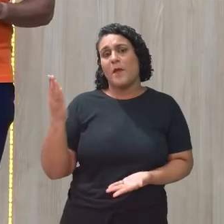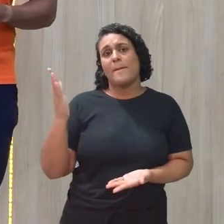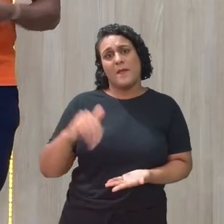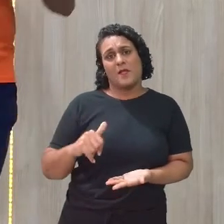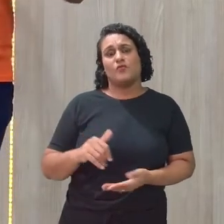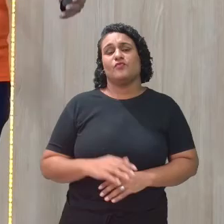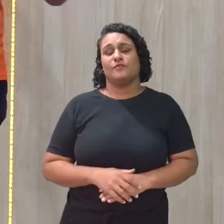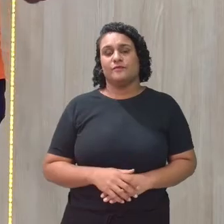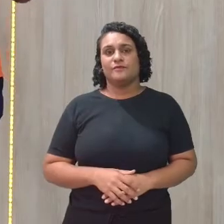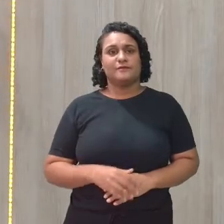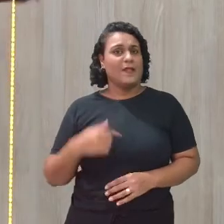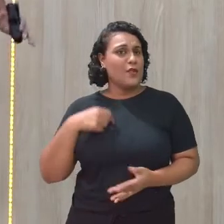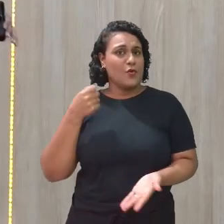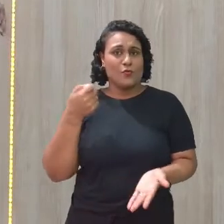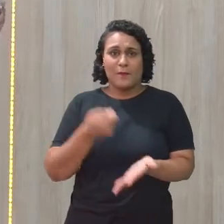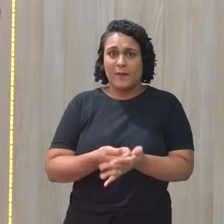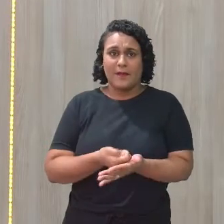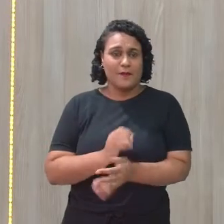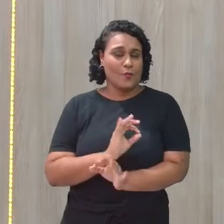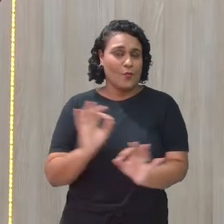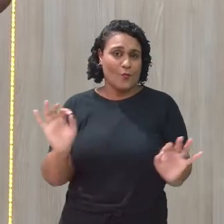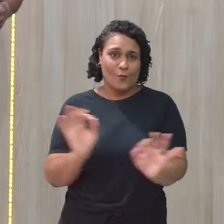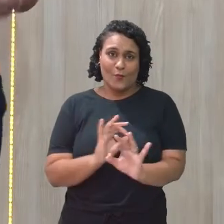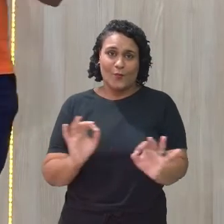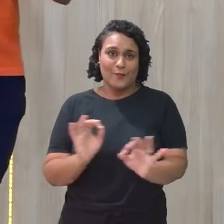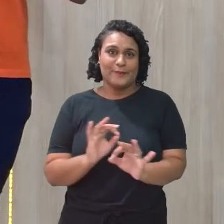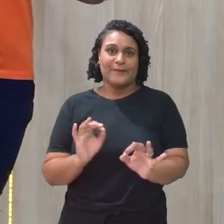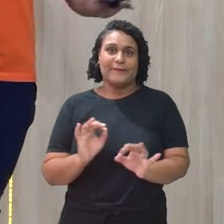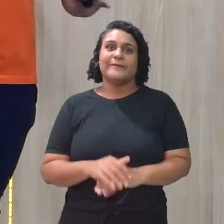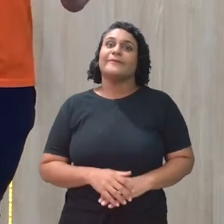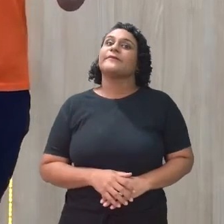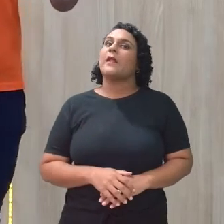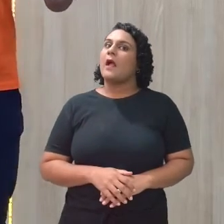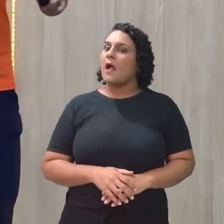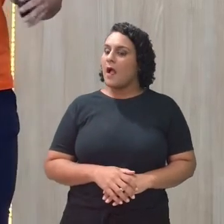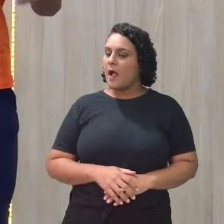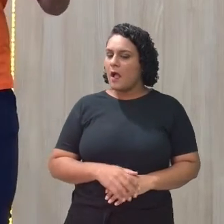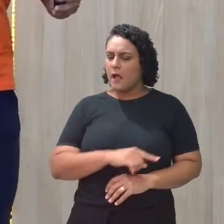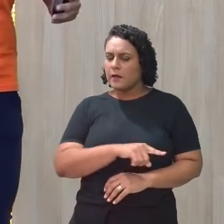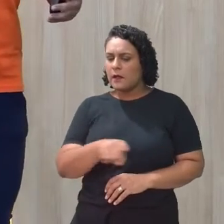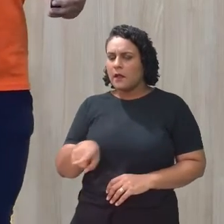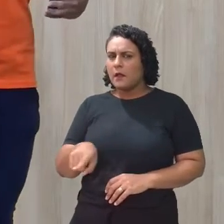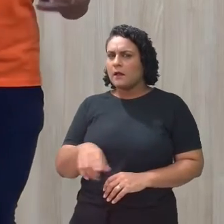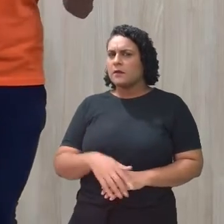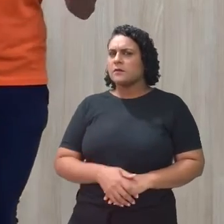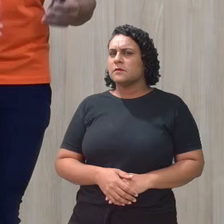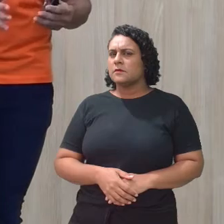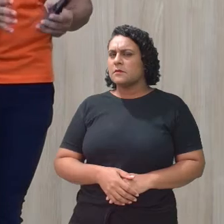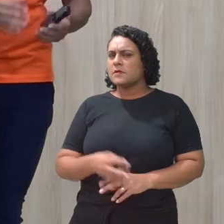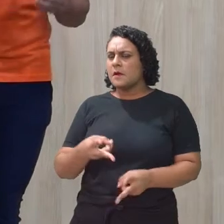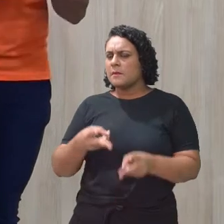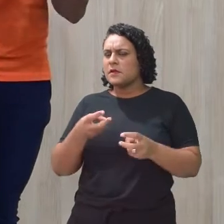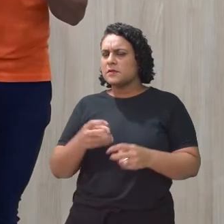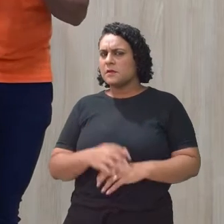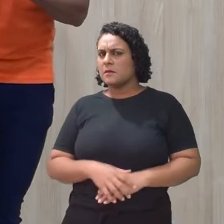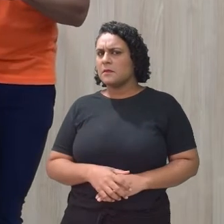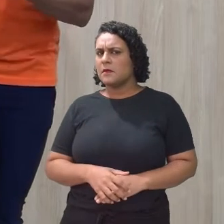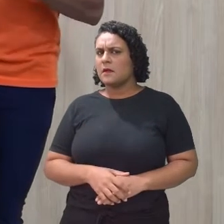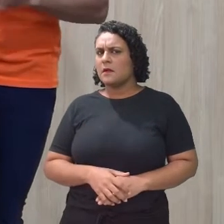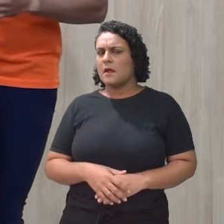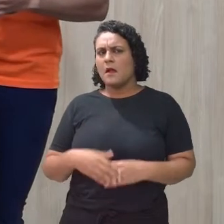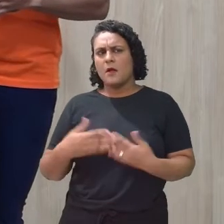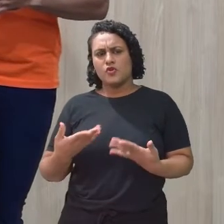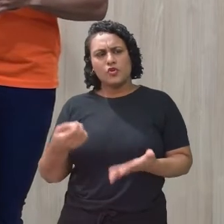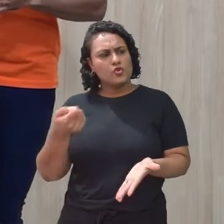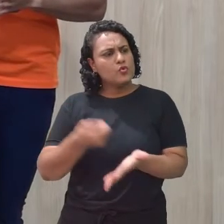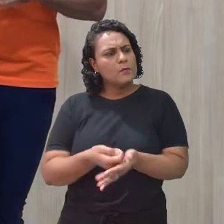eu, que não paguei nada por isso, né? Aí eles começaram a se ligar, dizer, gente, tu não pagou nada, pegasse um pouquinho de cada